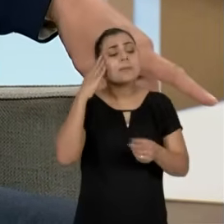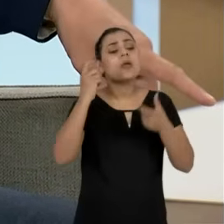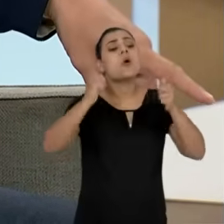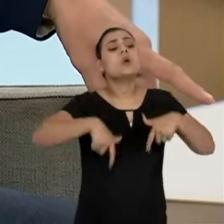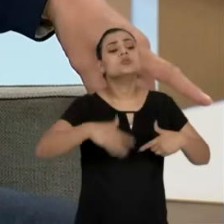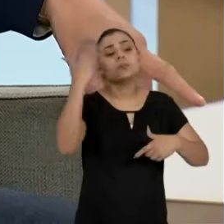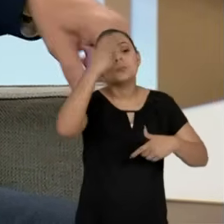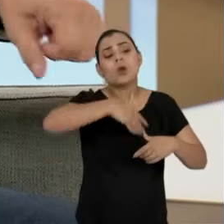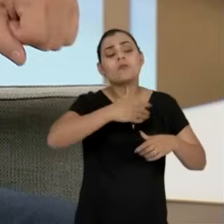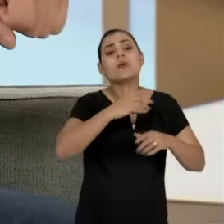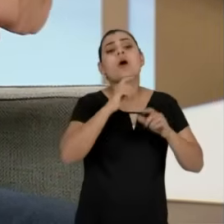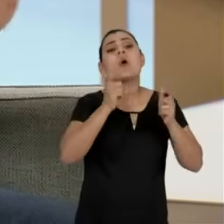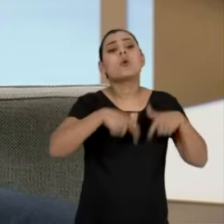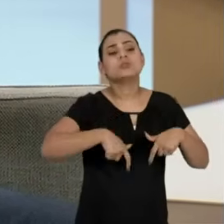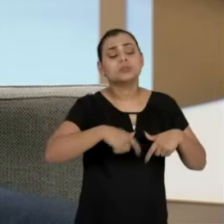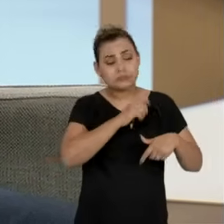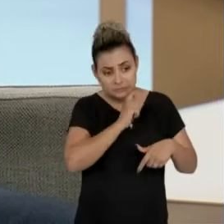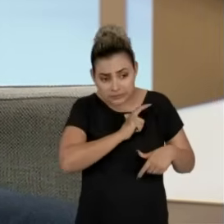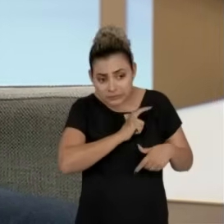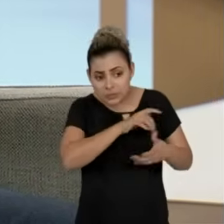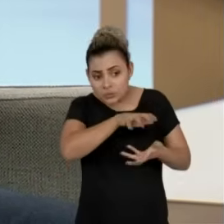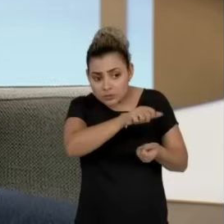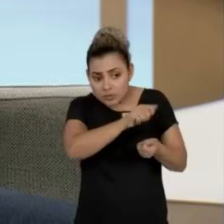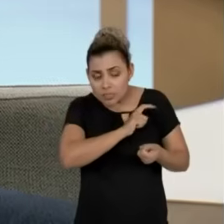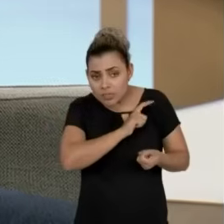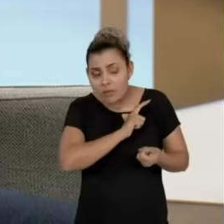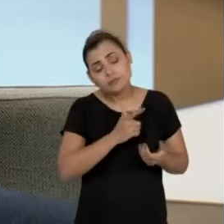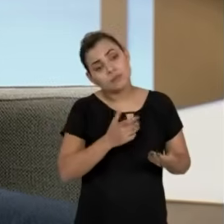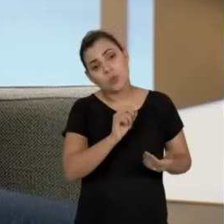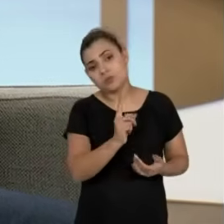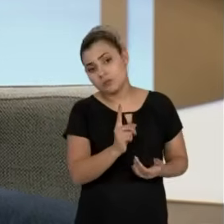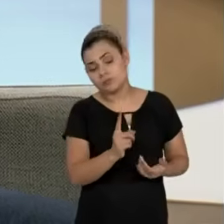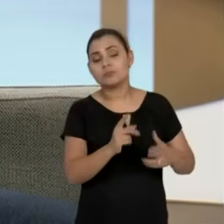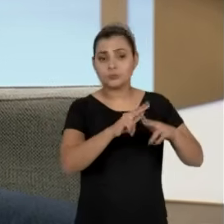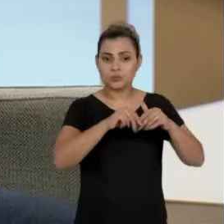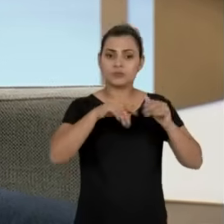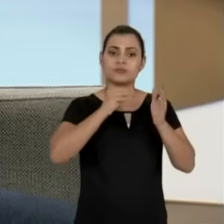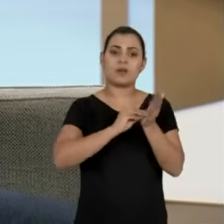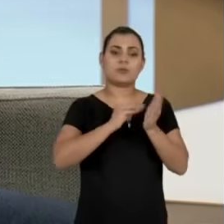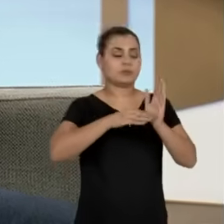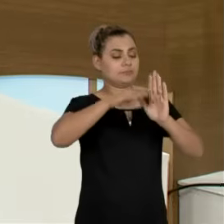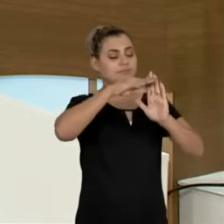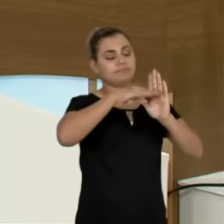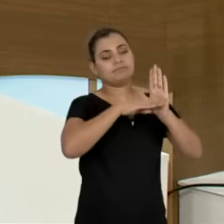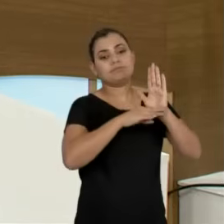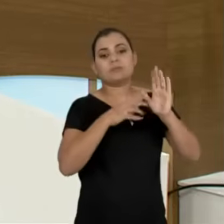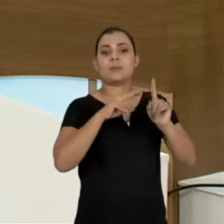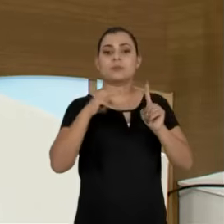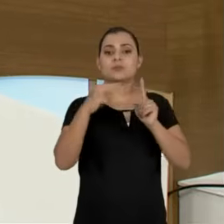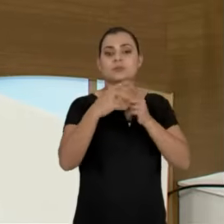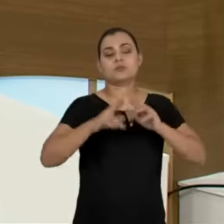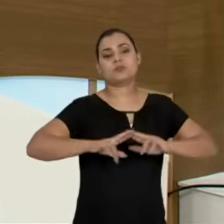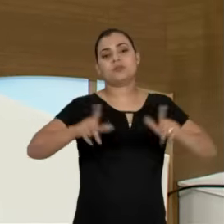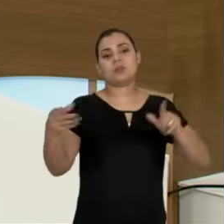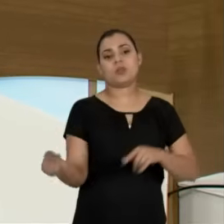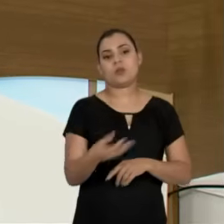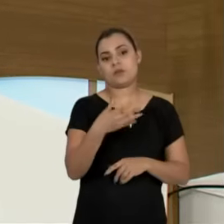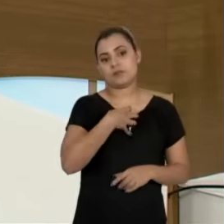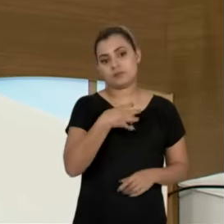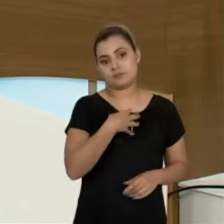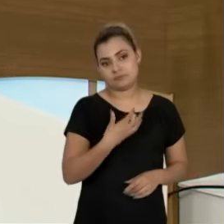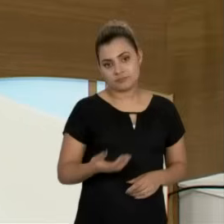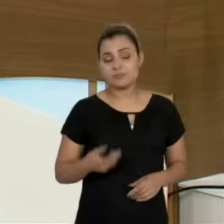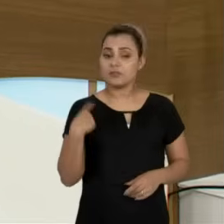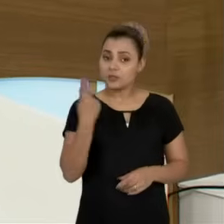madeira, né? Então, faltam todas essas questões estruturais com uma nova visão, né? E a